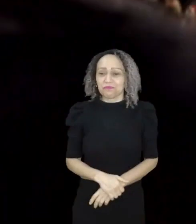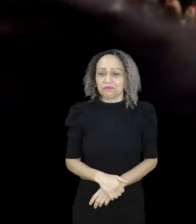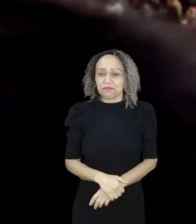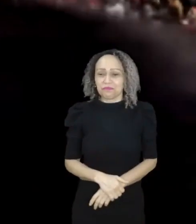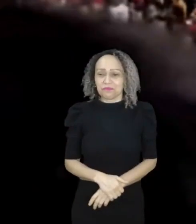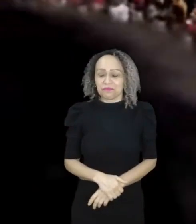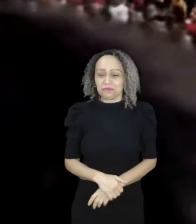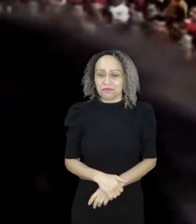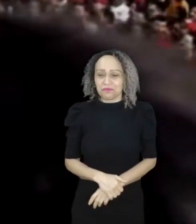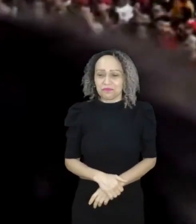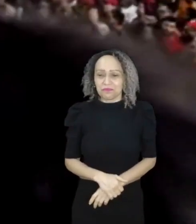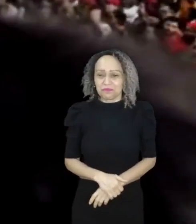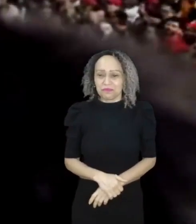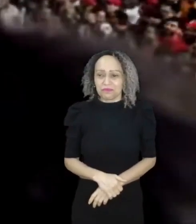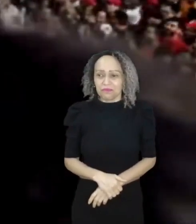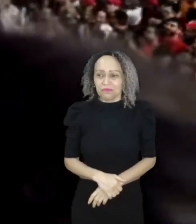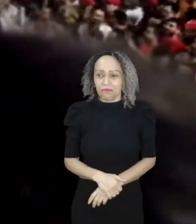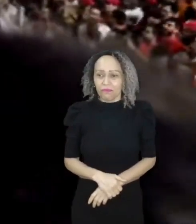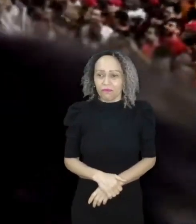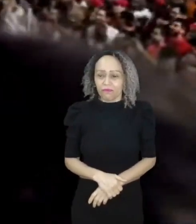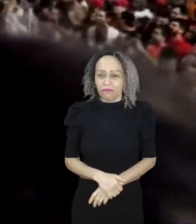Peraí, Jorginho, peraí.